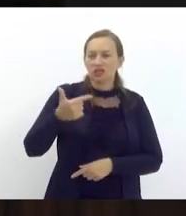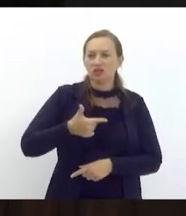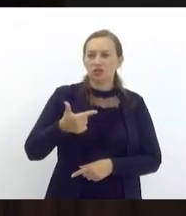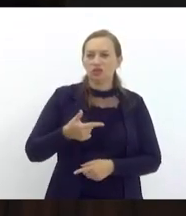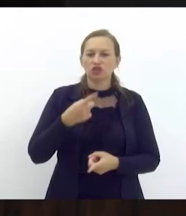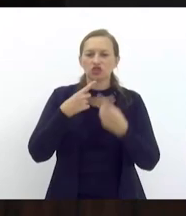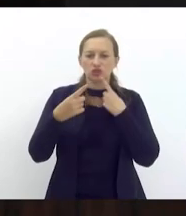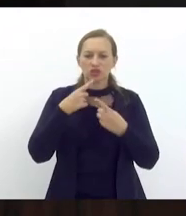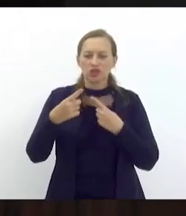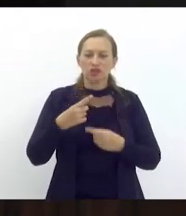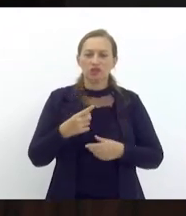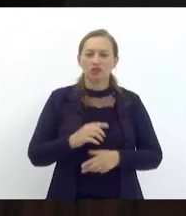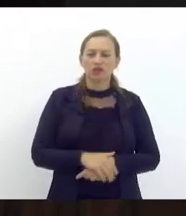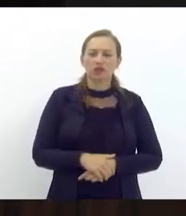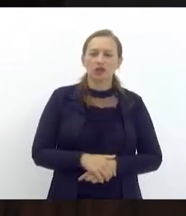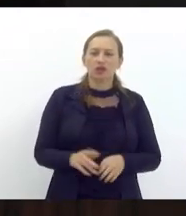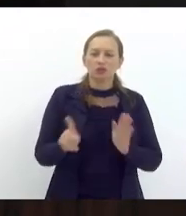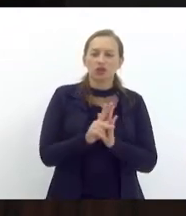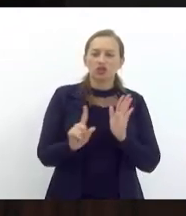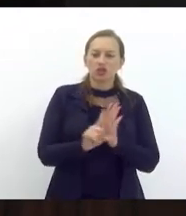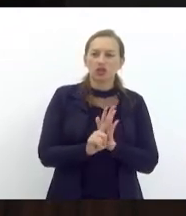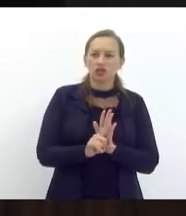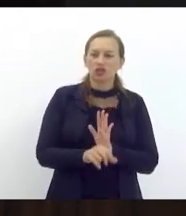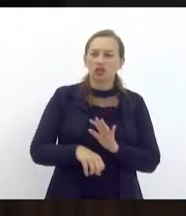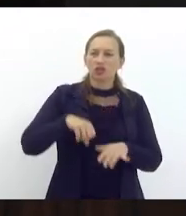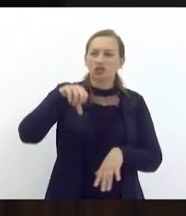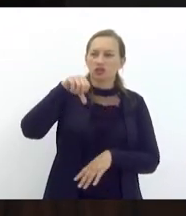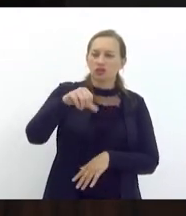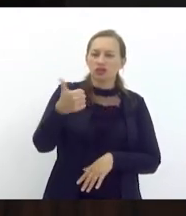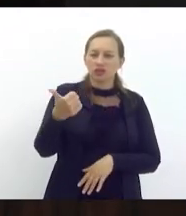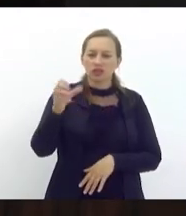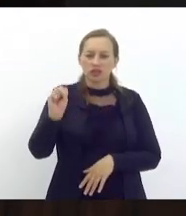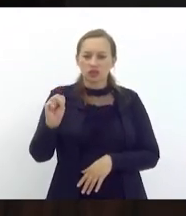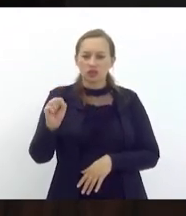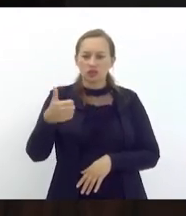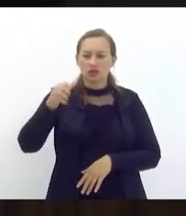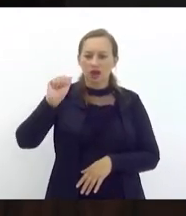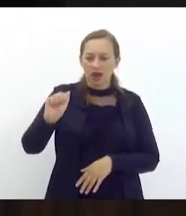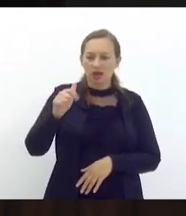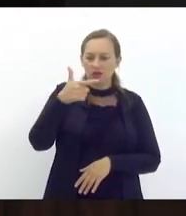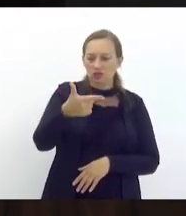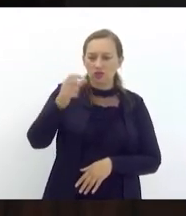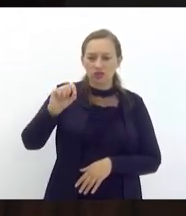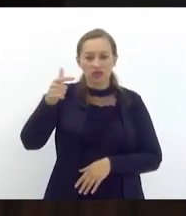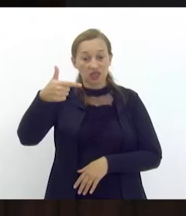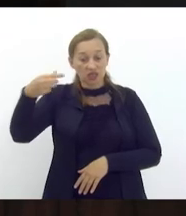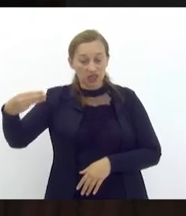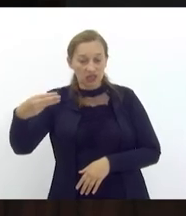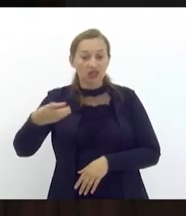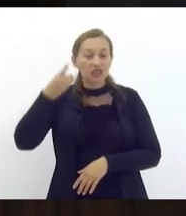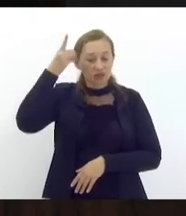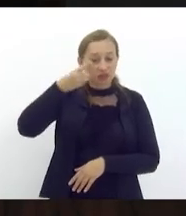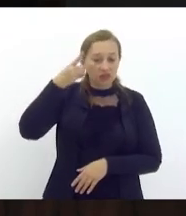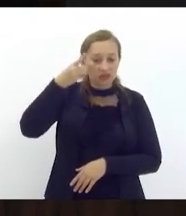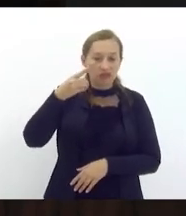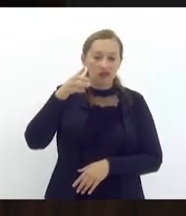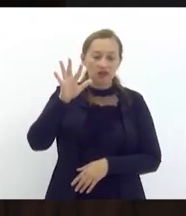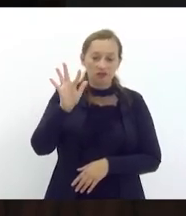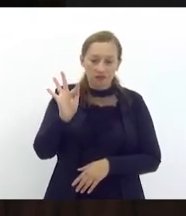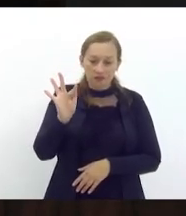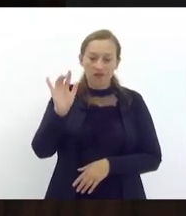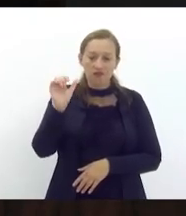redação do vencido projeto de lei número 918 a de 2023 de autoria dos deputados Fábio Silva